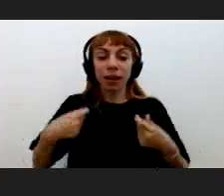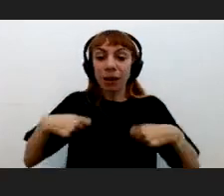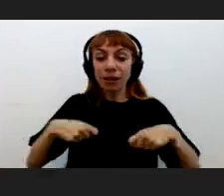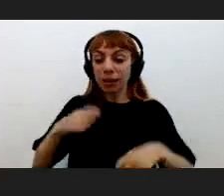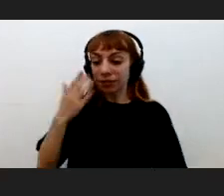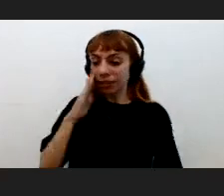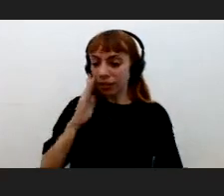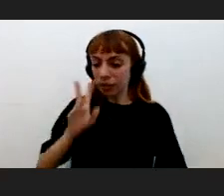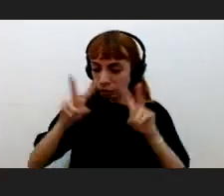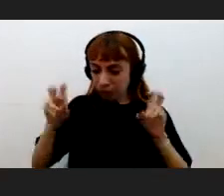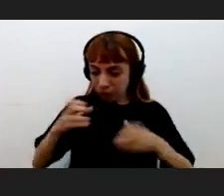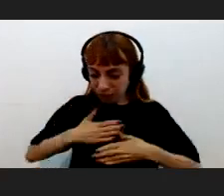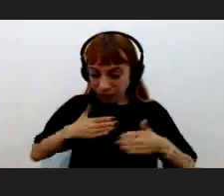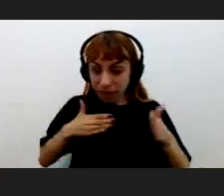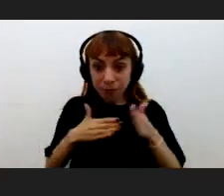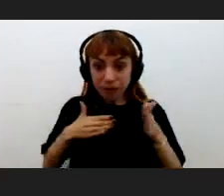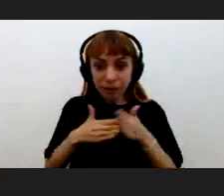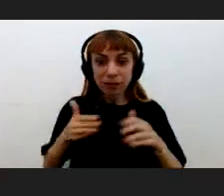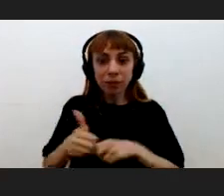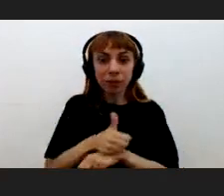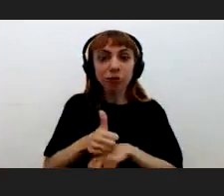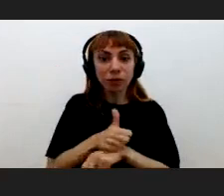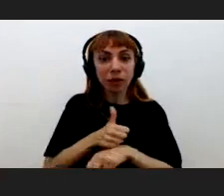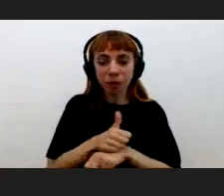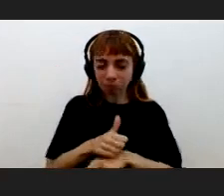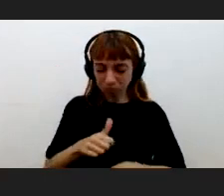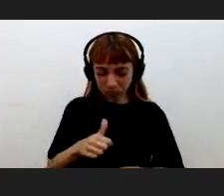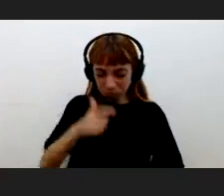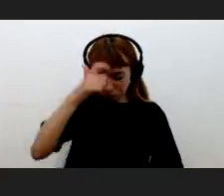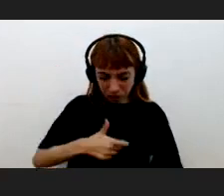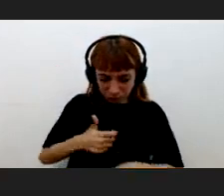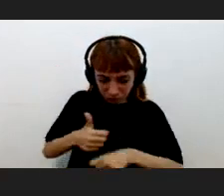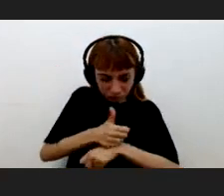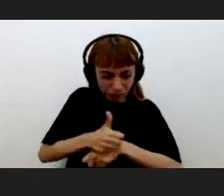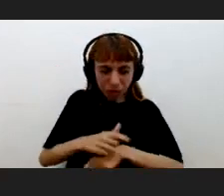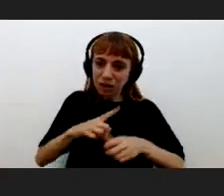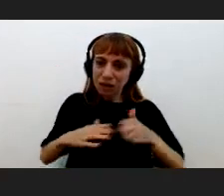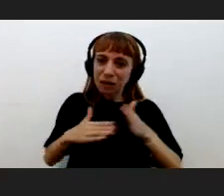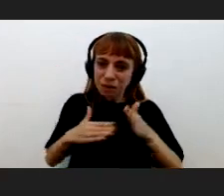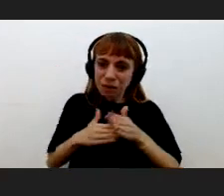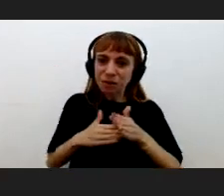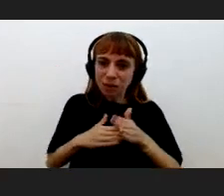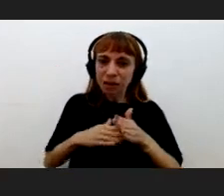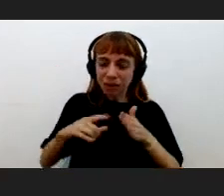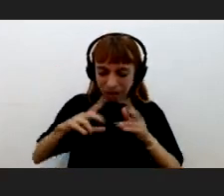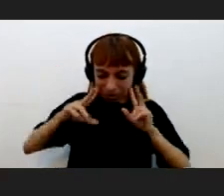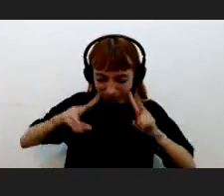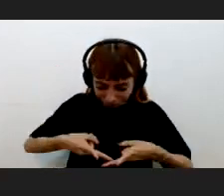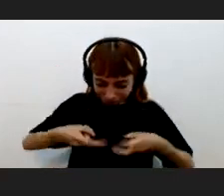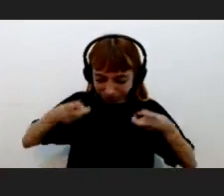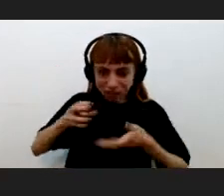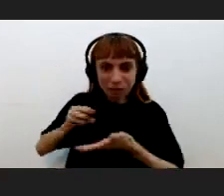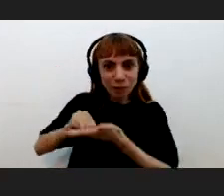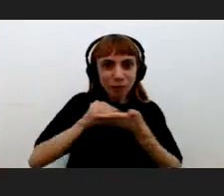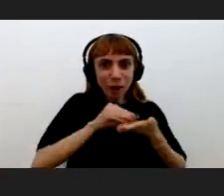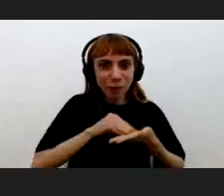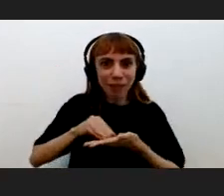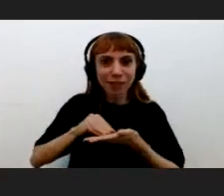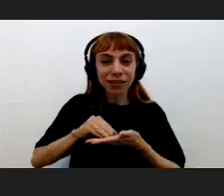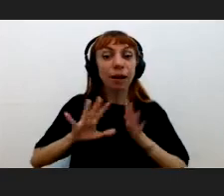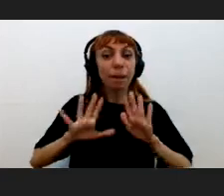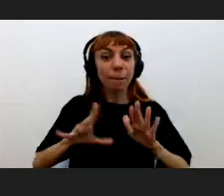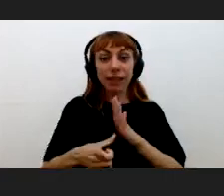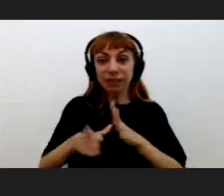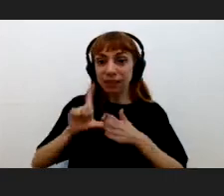arrogância, mas com uma possibilidade de entender que talvez aquilo que eu estava me cobrando atender ou